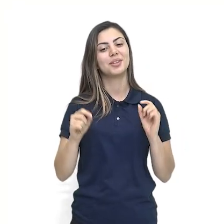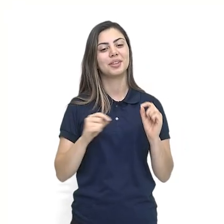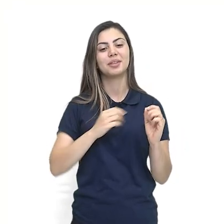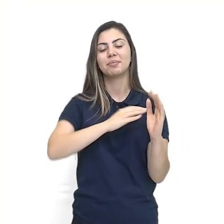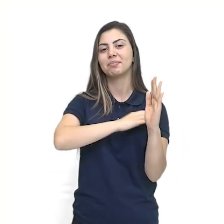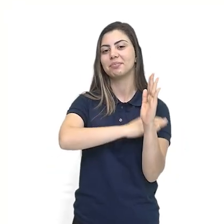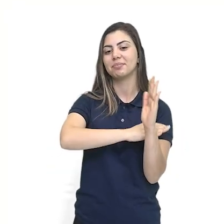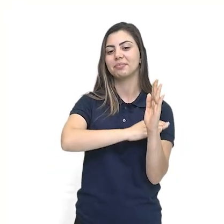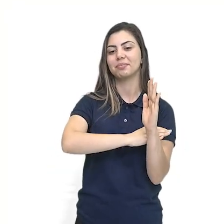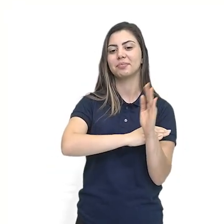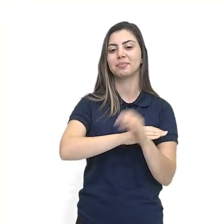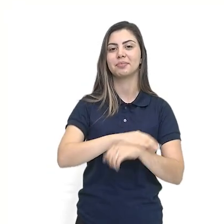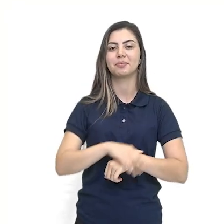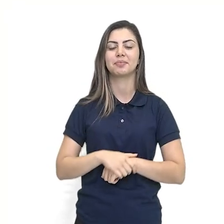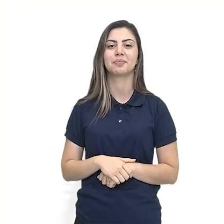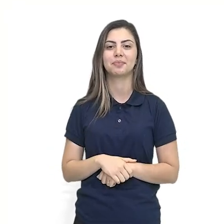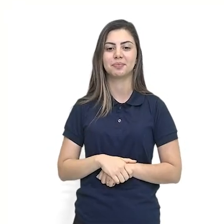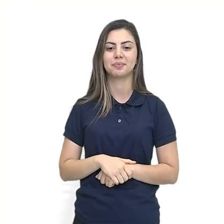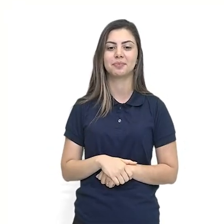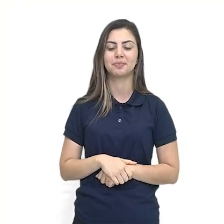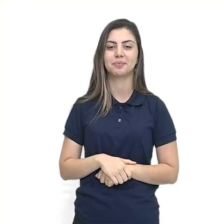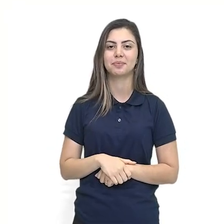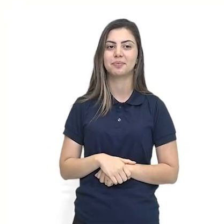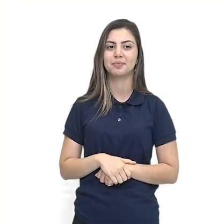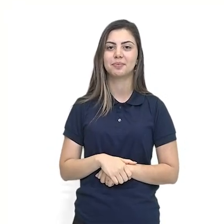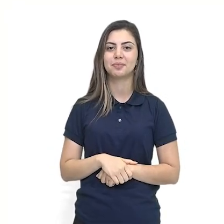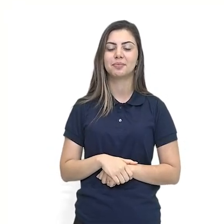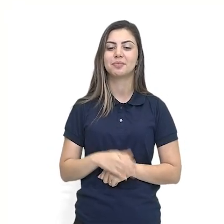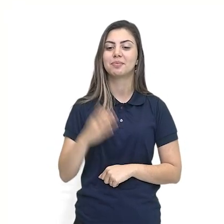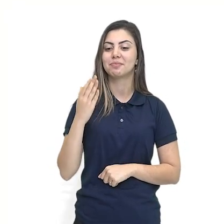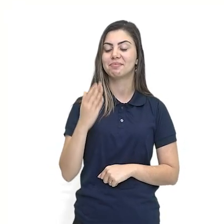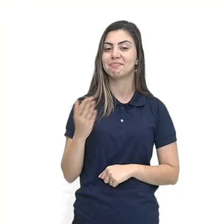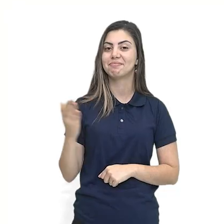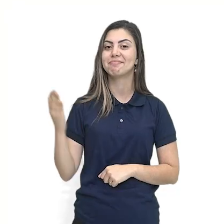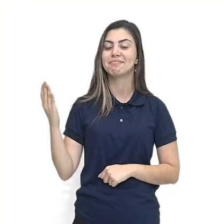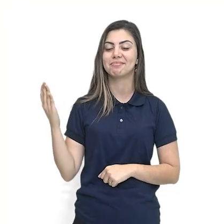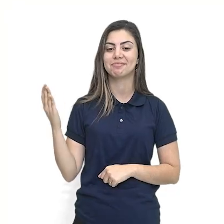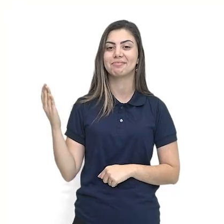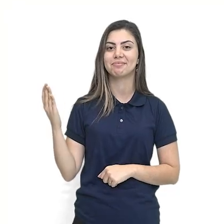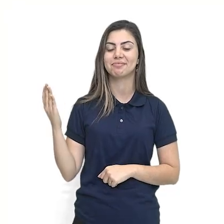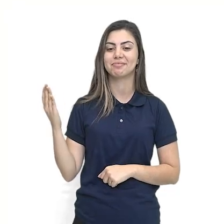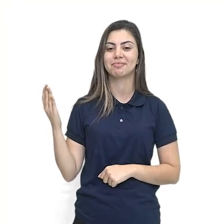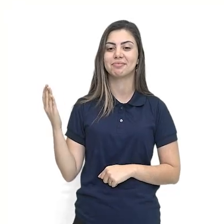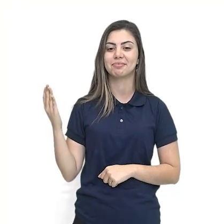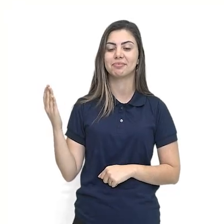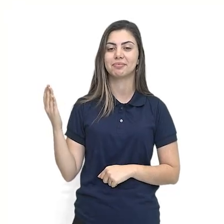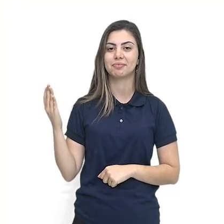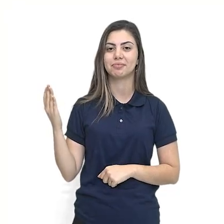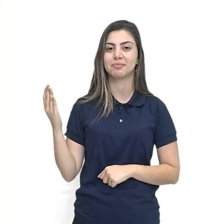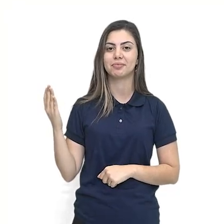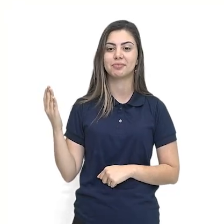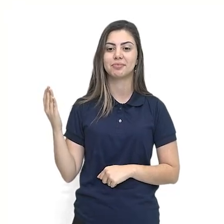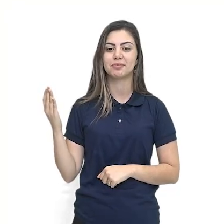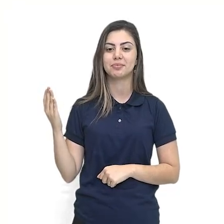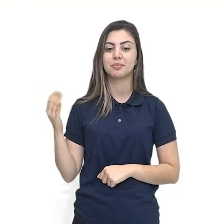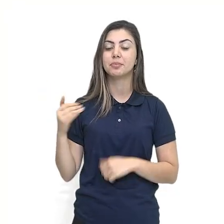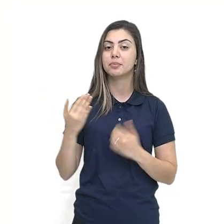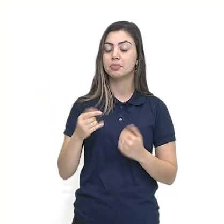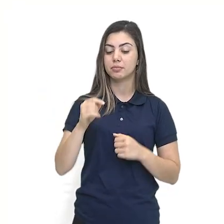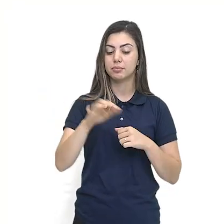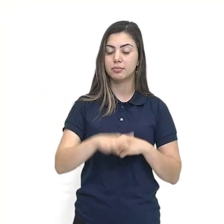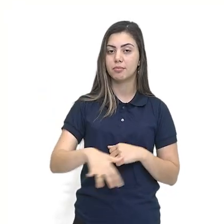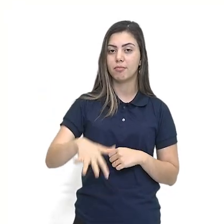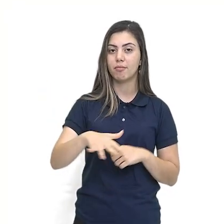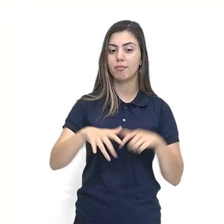aqui esse bol não está muito bem, um campo de futebol, está dando ideia de